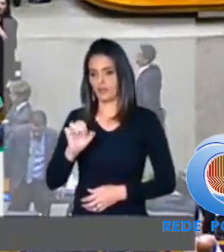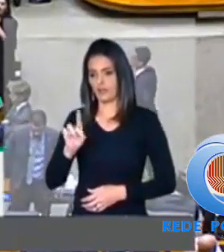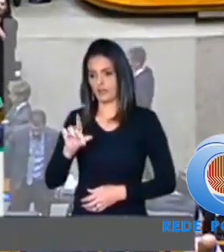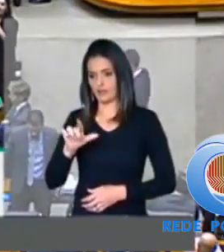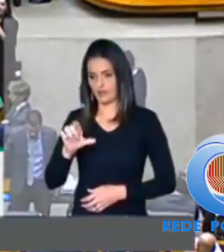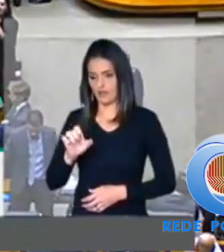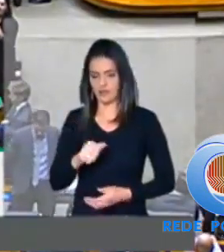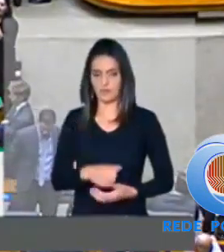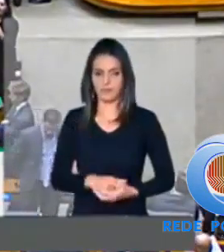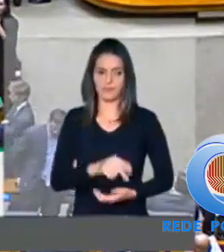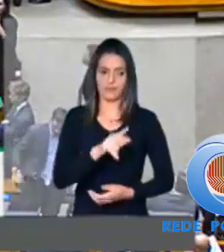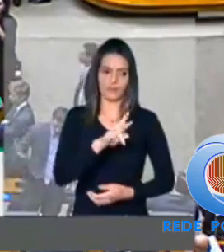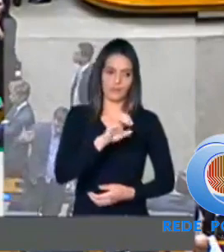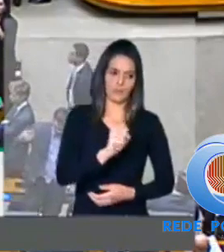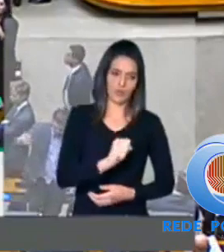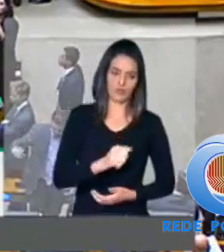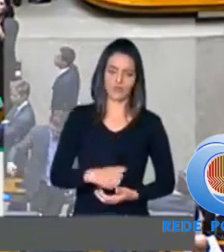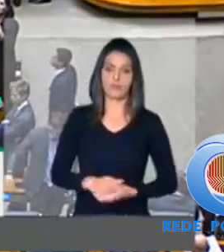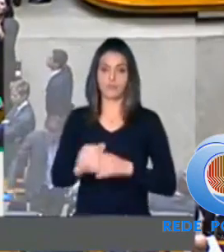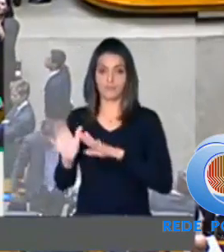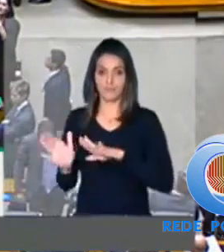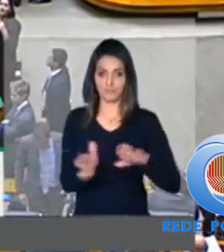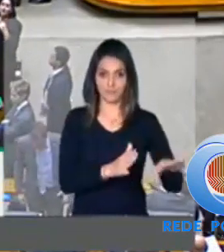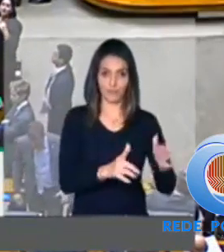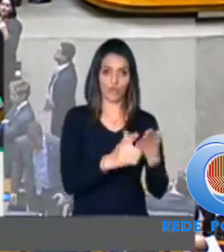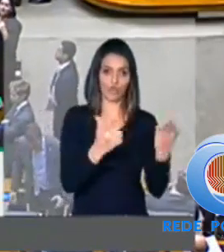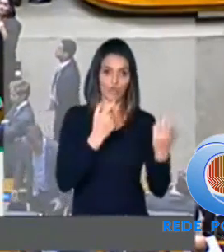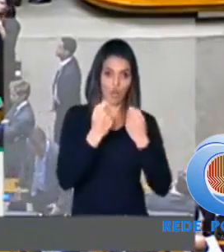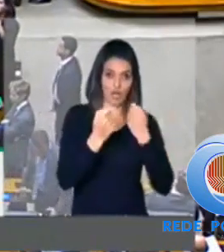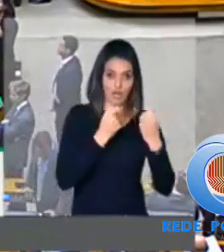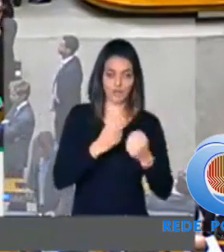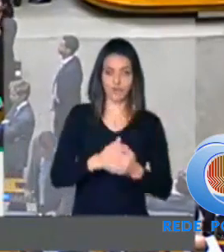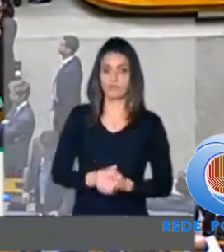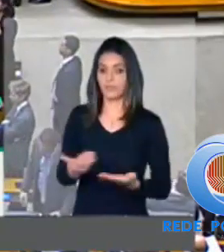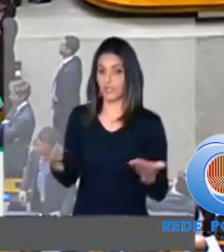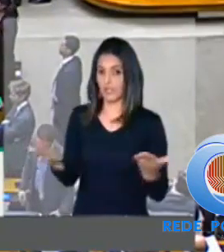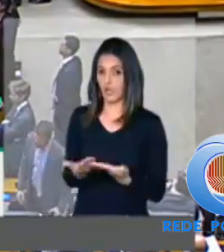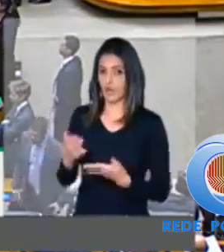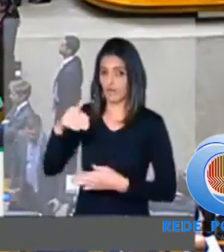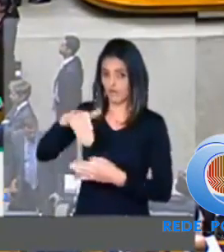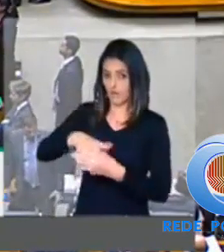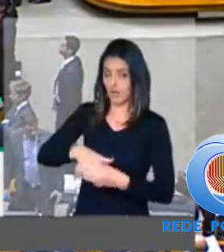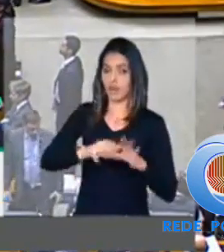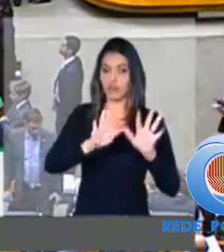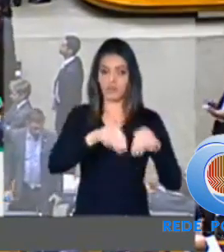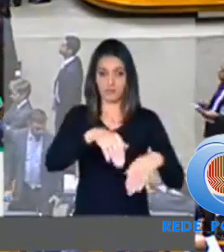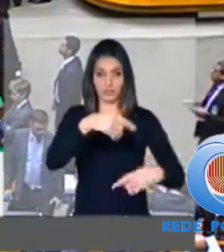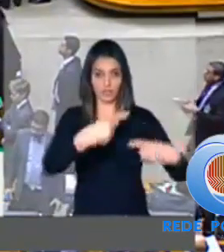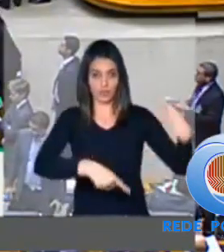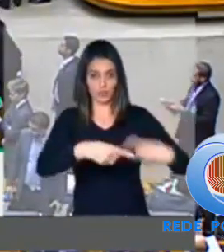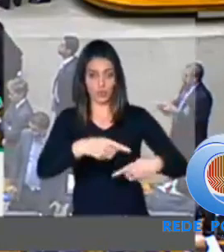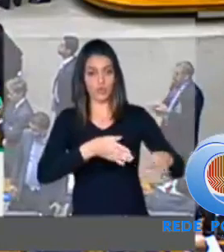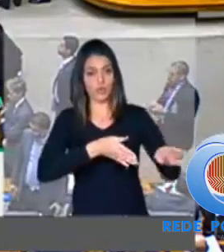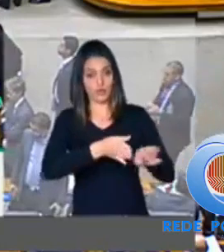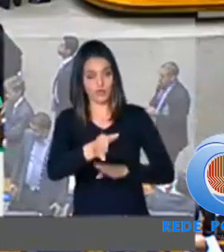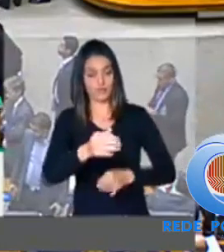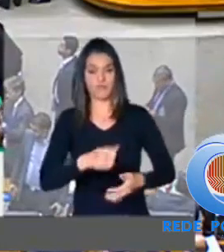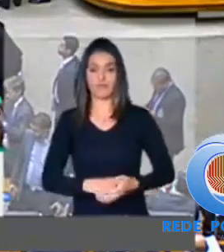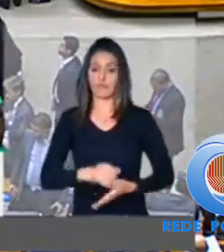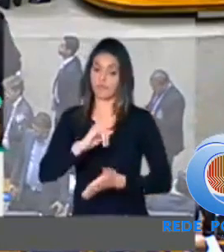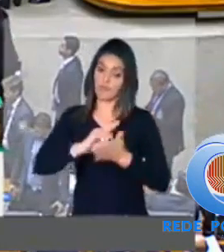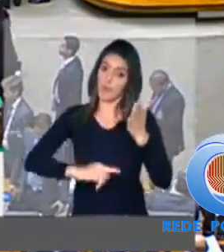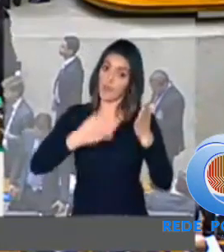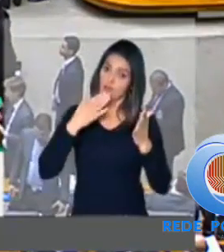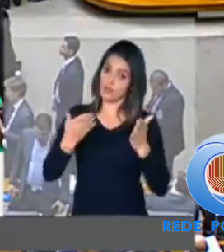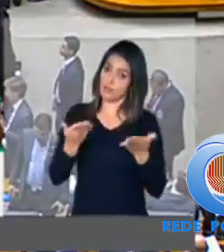Frois, poder. Você que nos acompanha, essa orientação que os líderes fazem agora para encerrar a discussão e o encaminhamento. Há um requerimento pedindo isso, né?